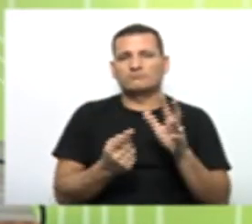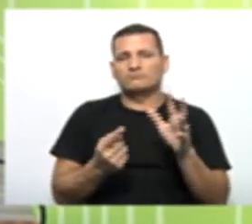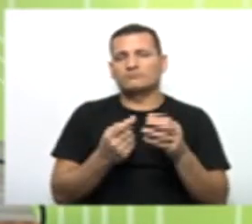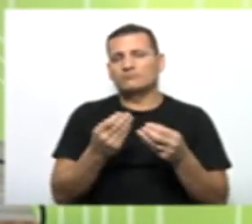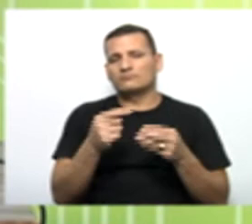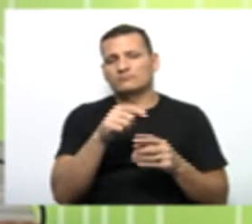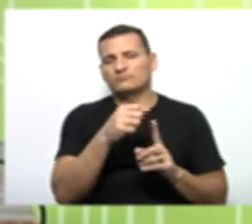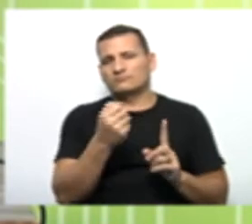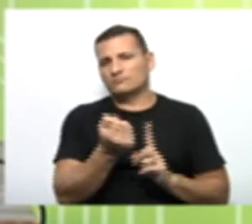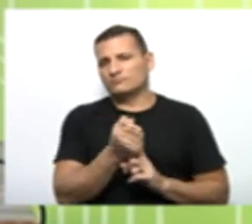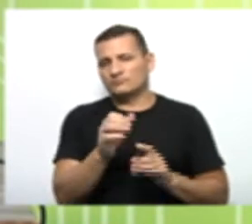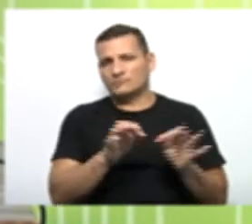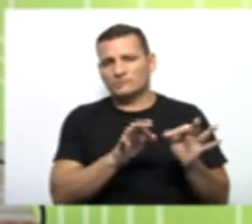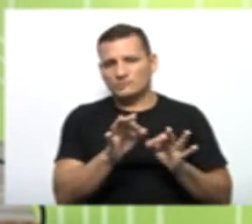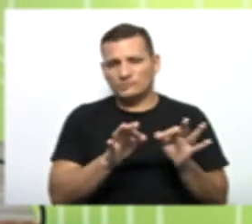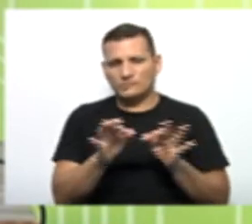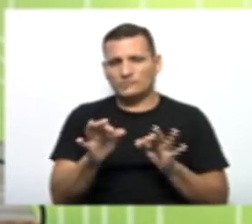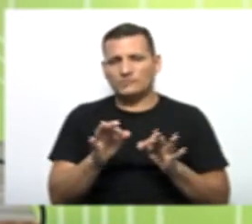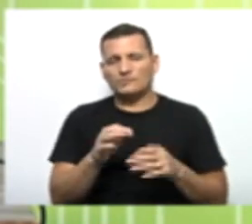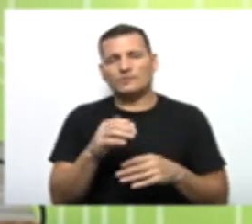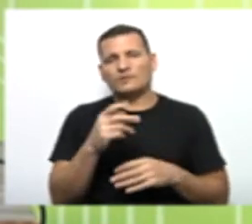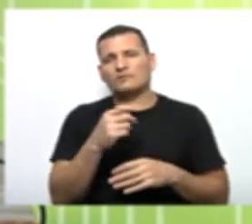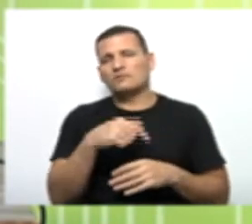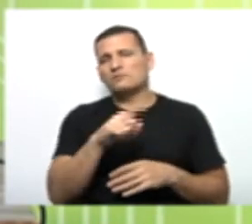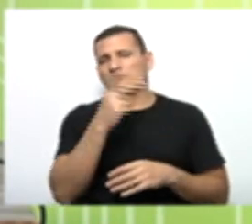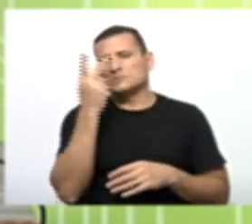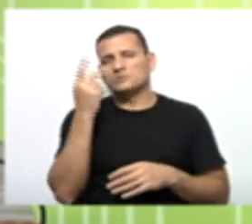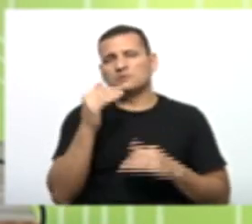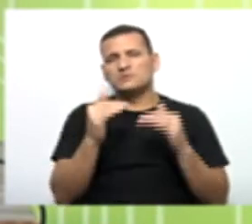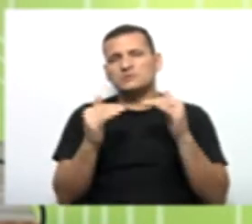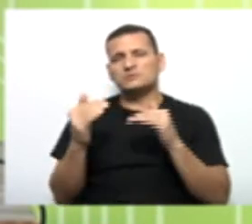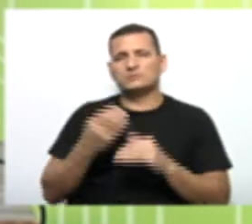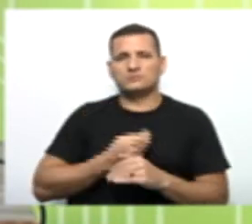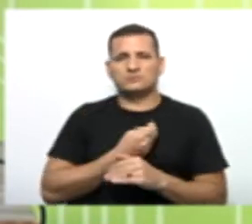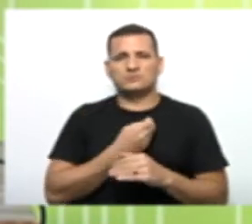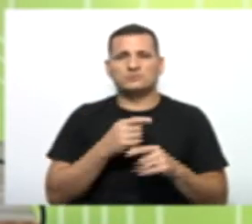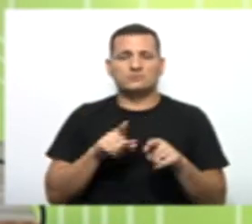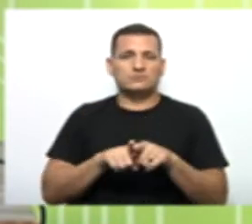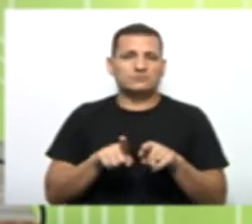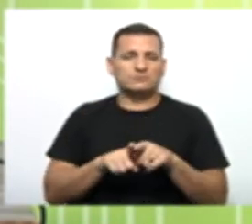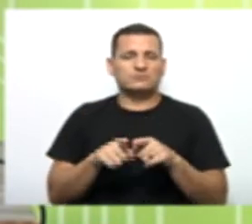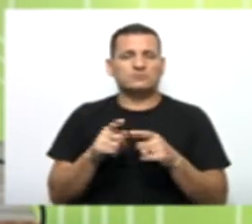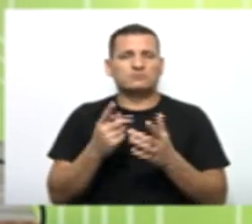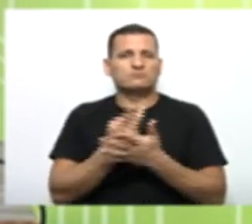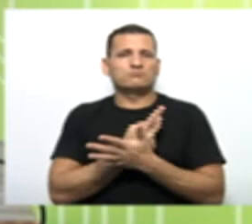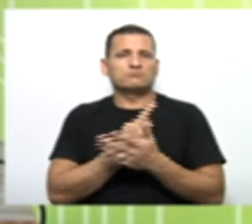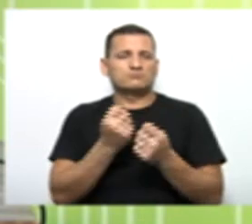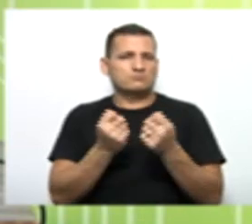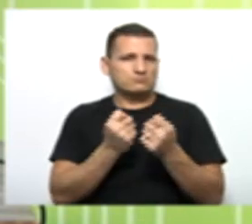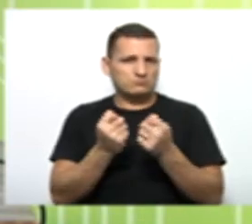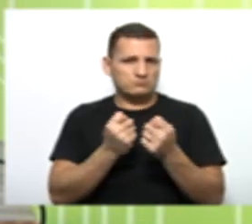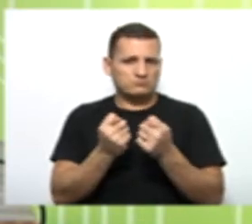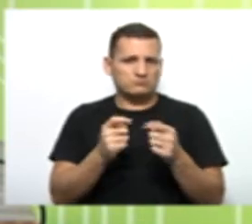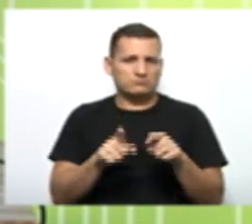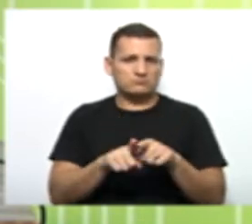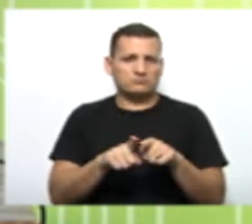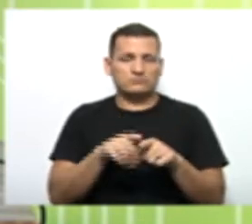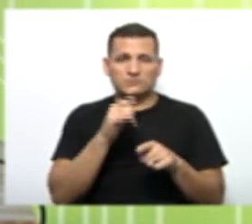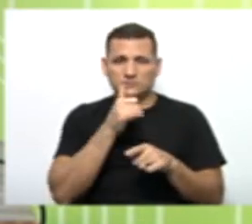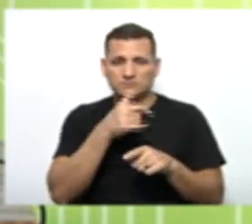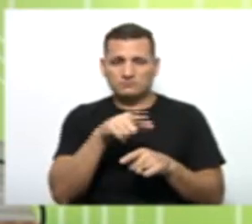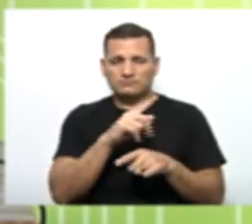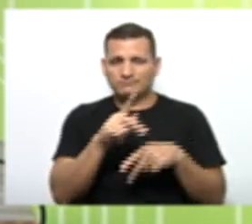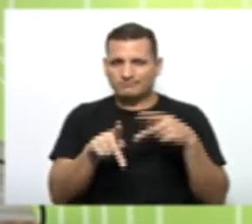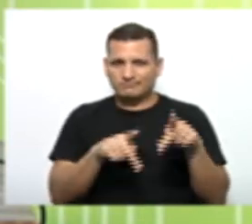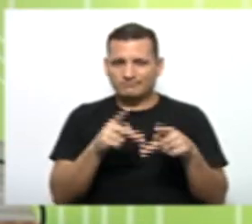organiza, qual o nível de vida daquela sociedade, e também por fatores econômicos. Se a população for muito